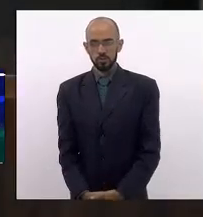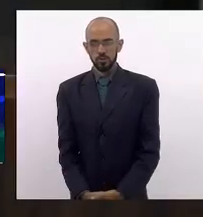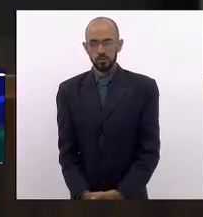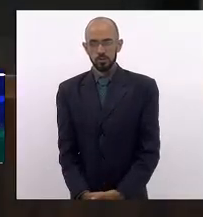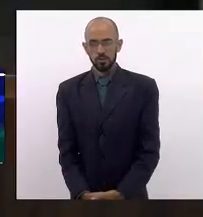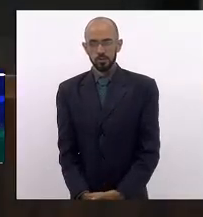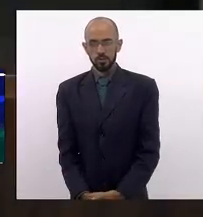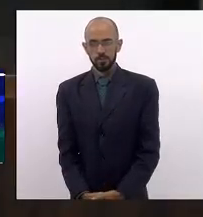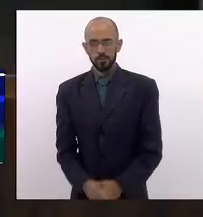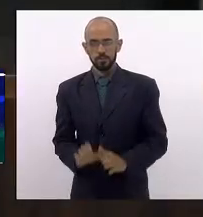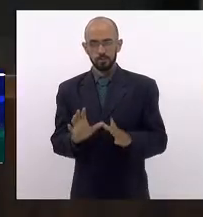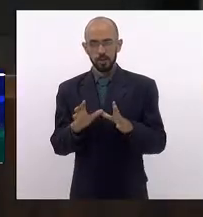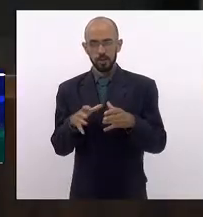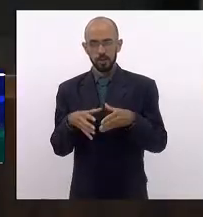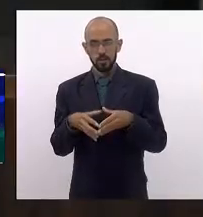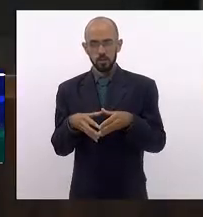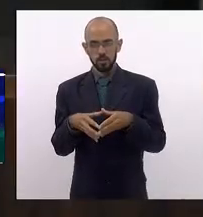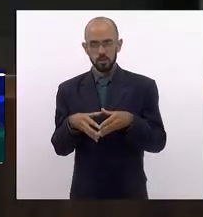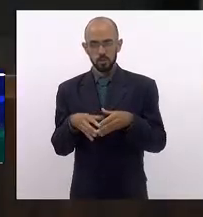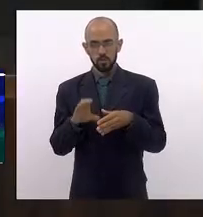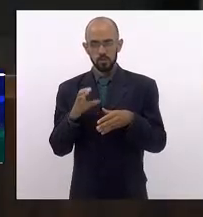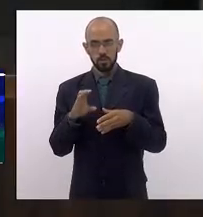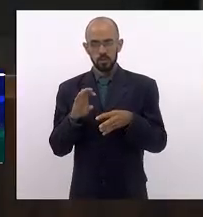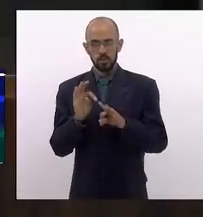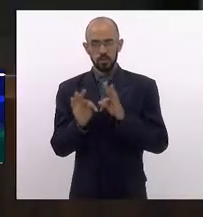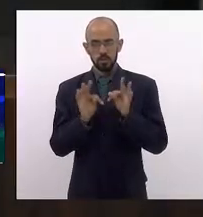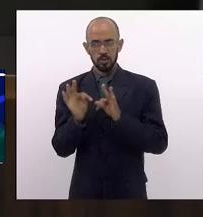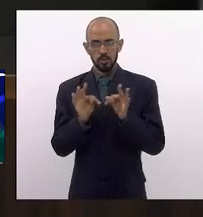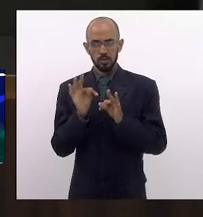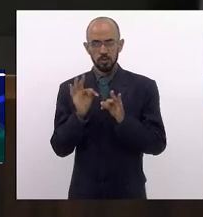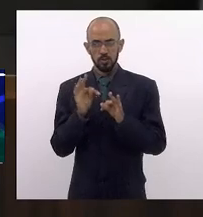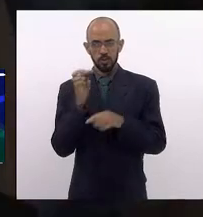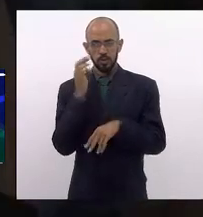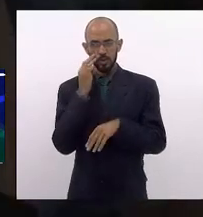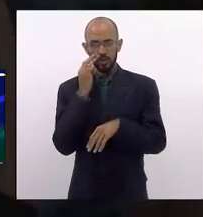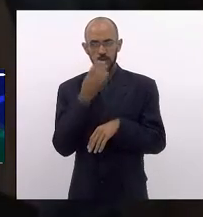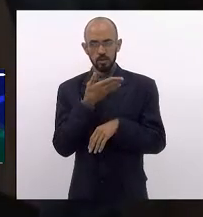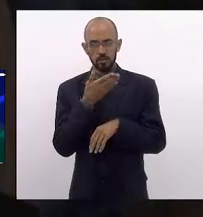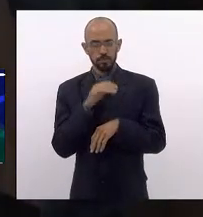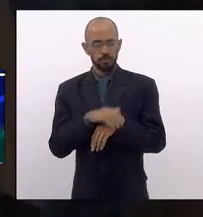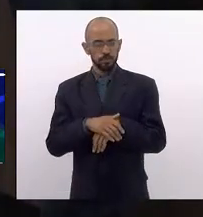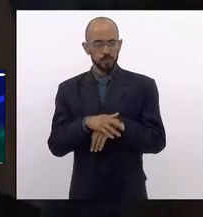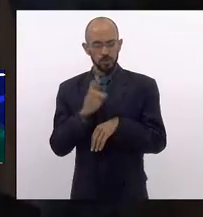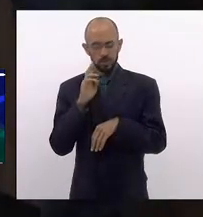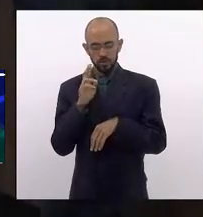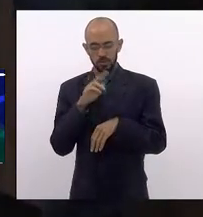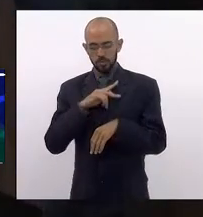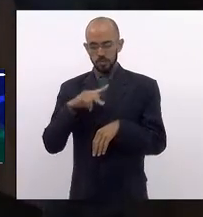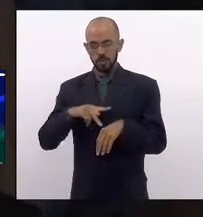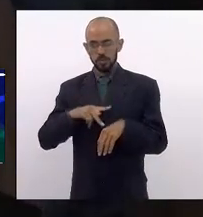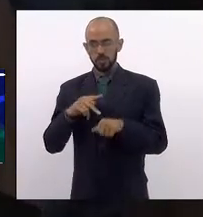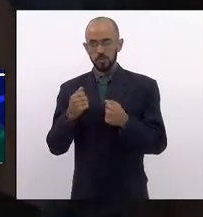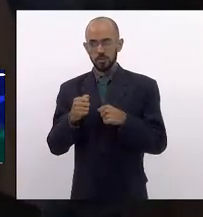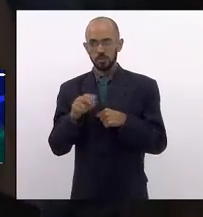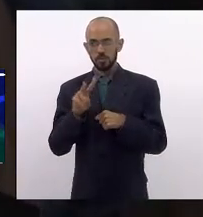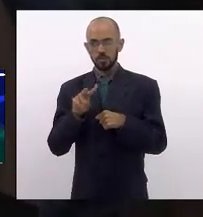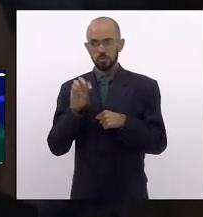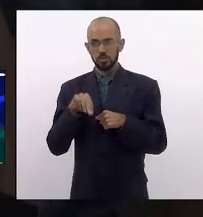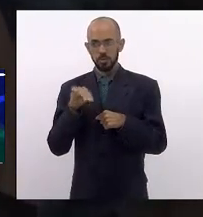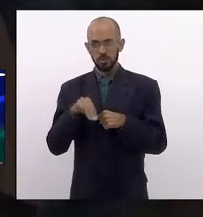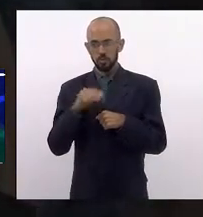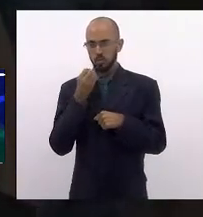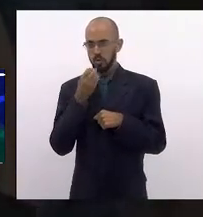pela comissão de Ciência Tecnologia Deputado Walter Carneiro o seu presente eu preciso em dois minutos aqui historiar